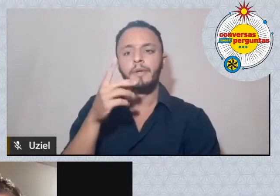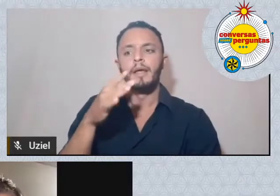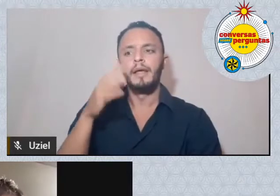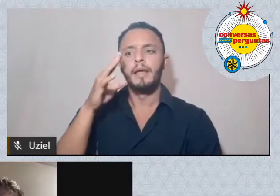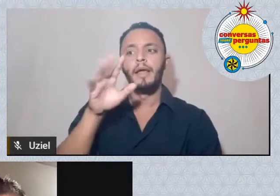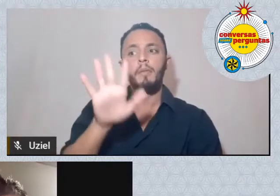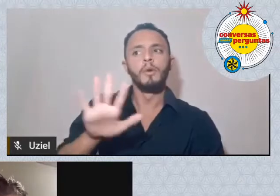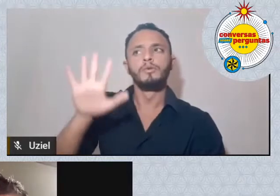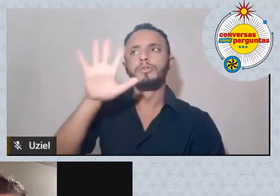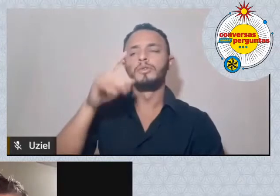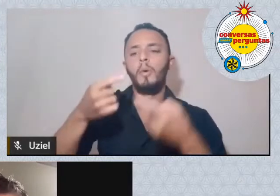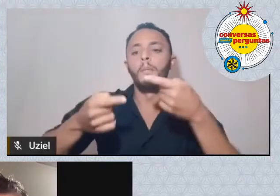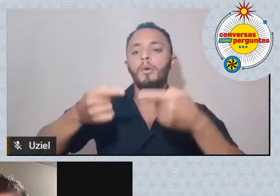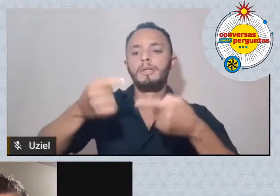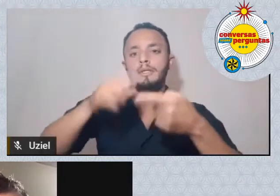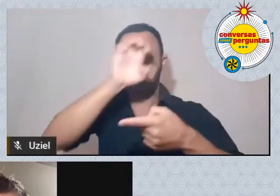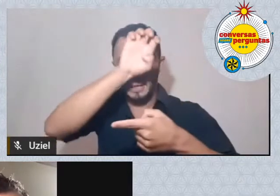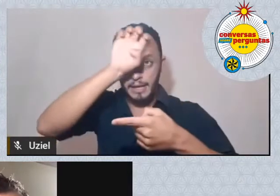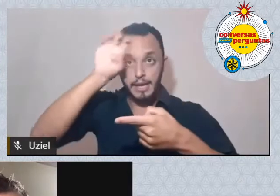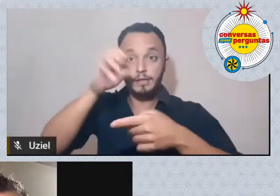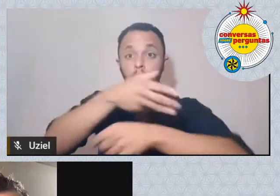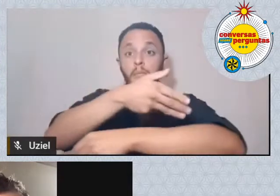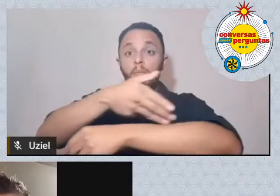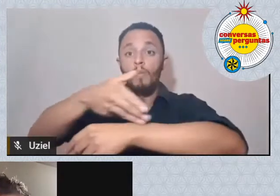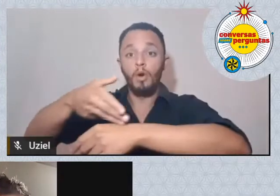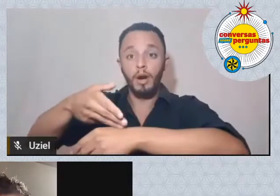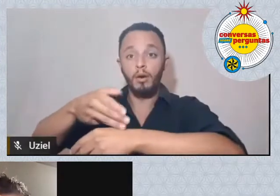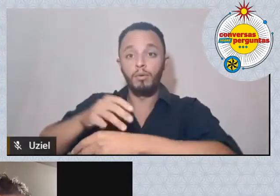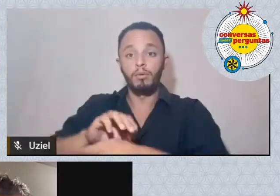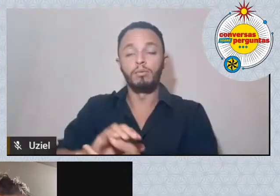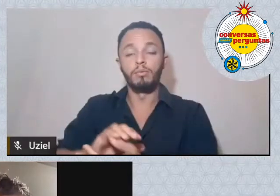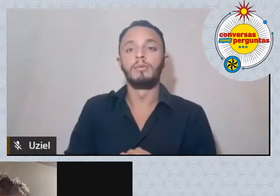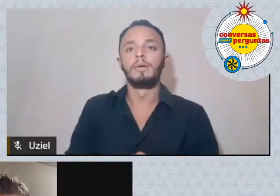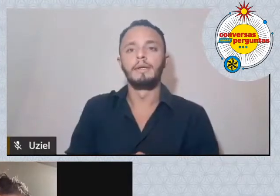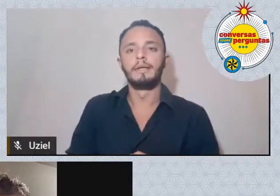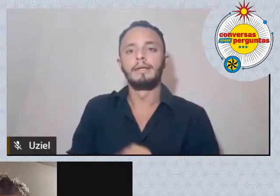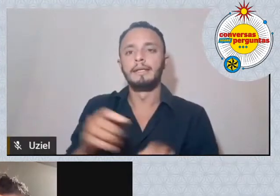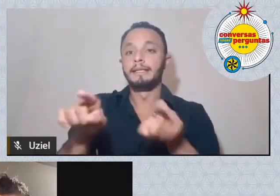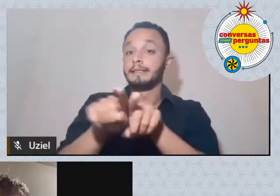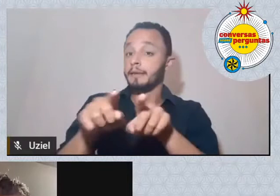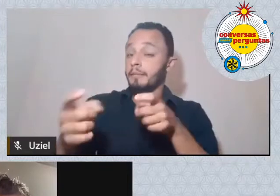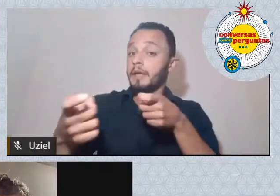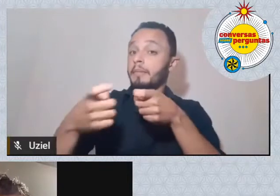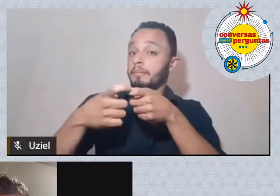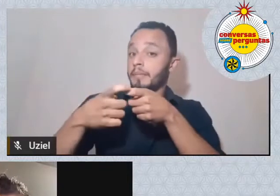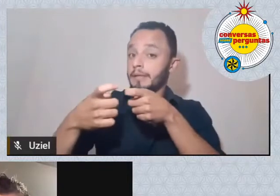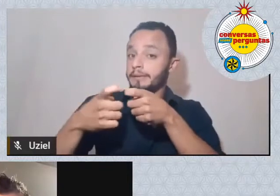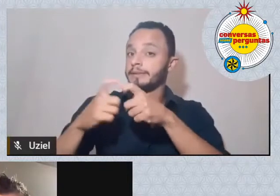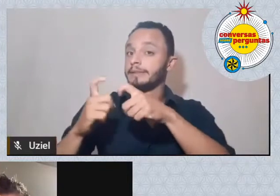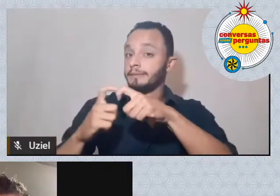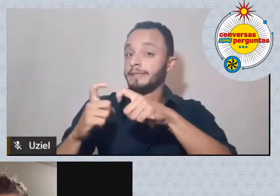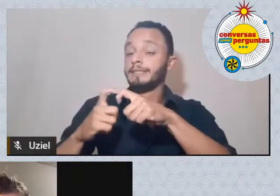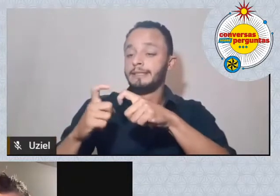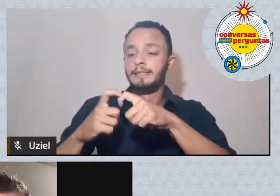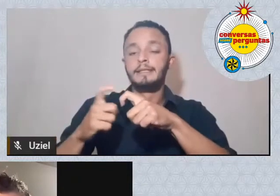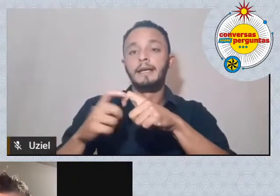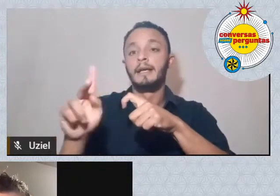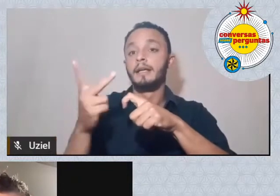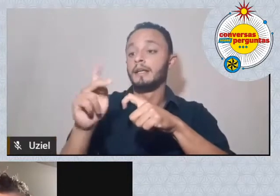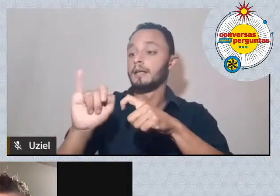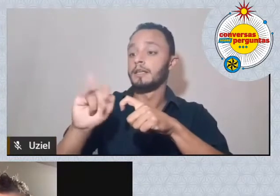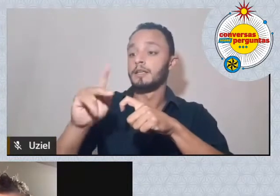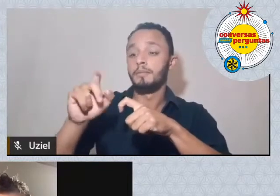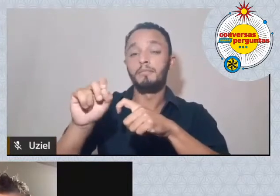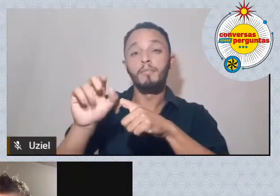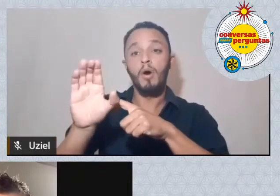é ético-moral. Né? E também ligada à medicina. O Hipócrates falava do momento de crise